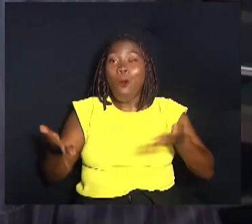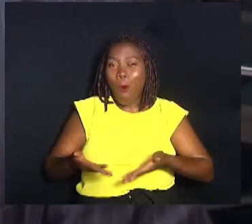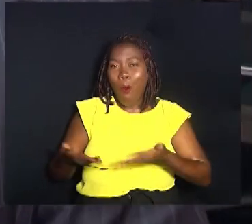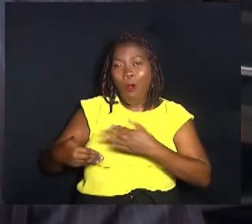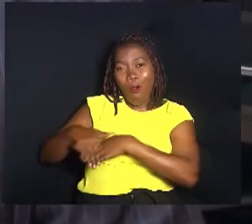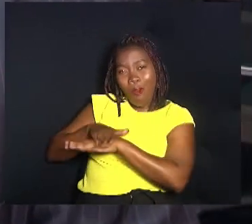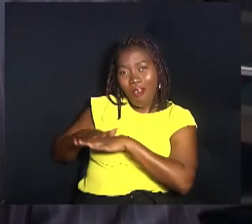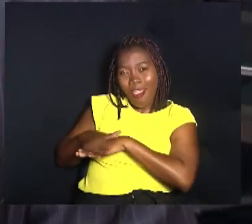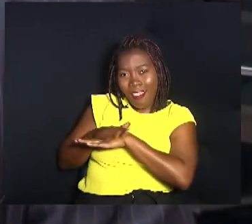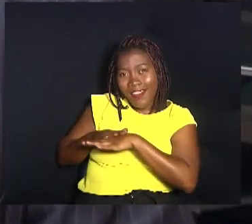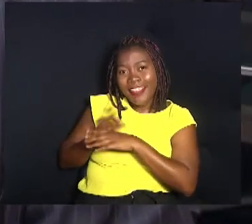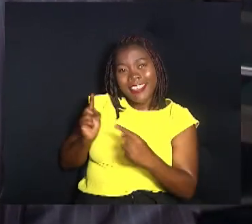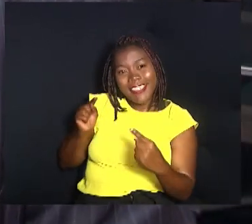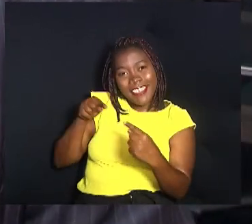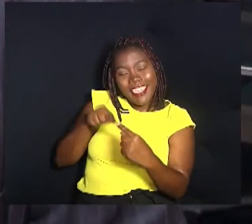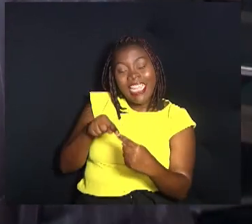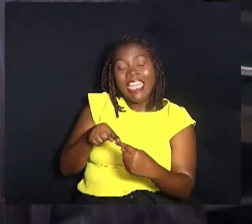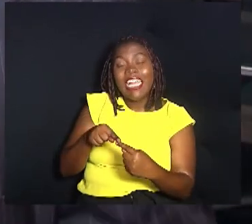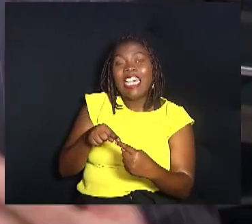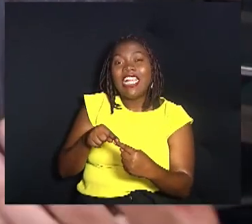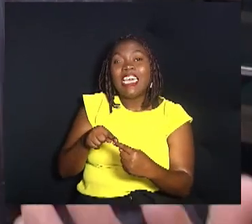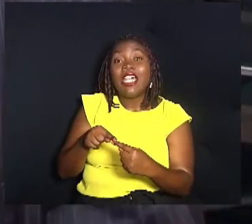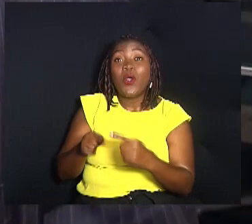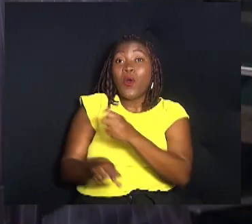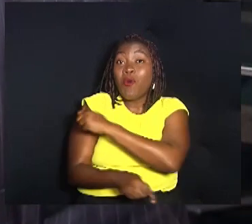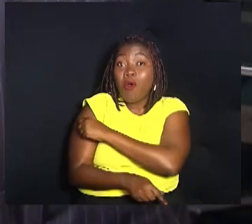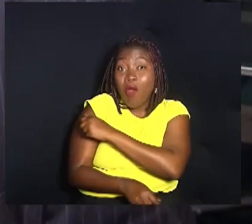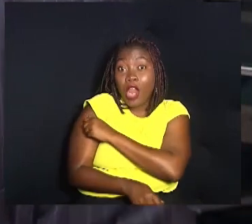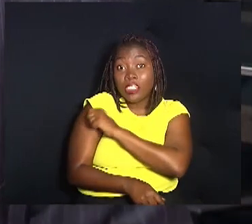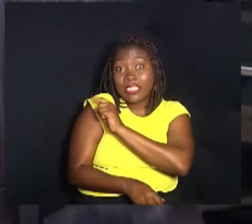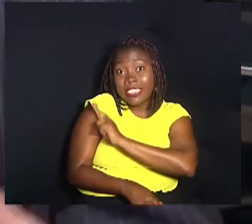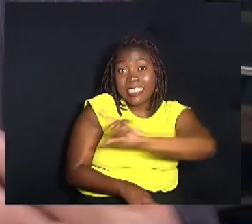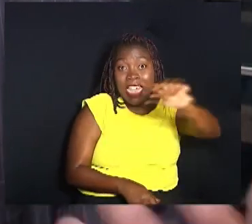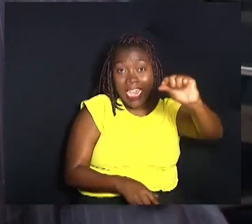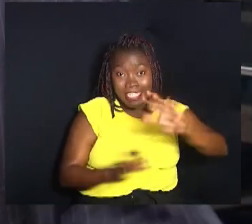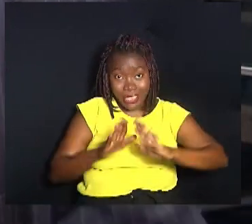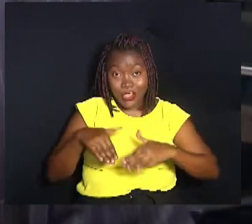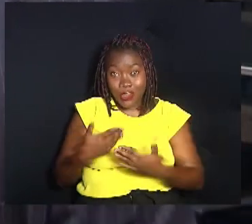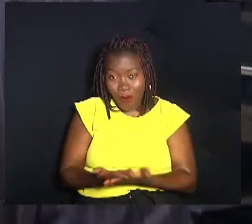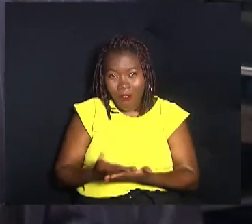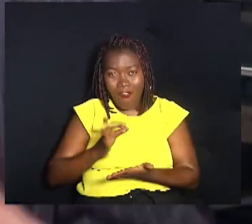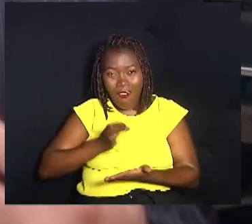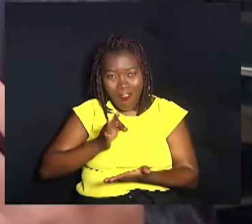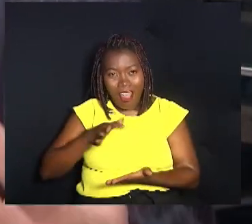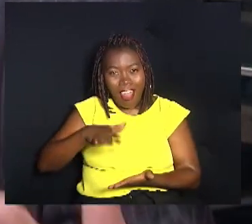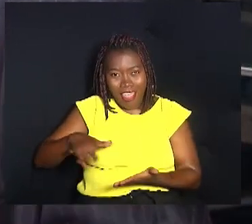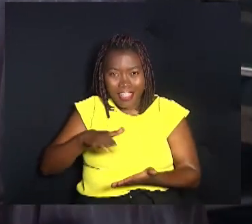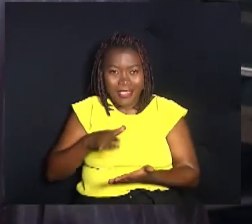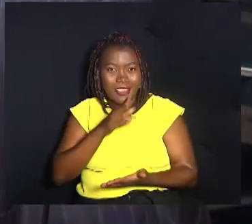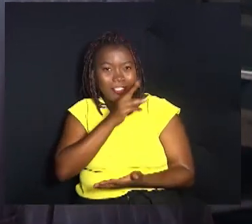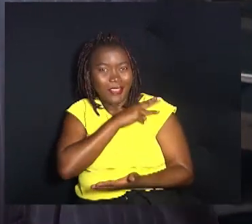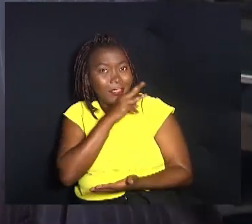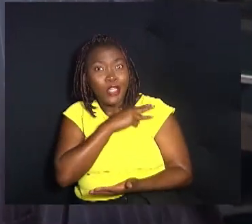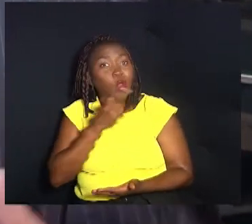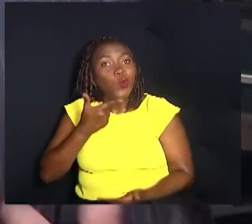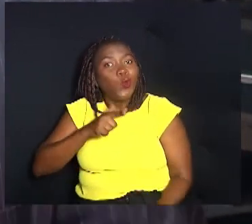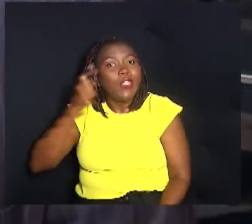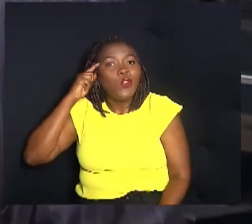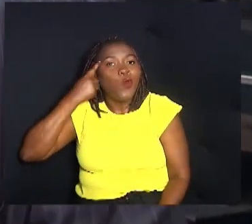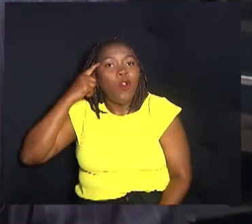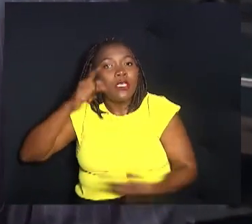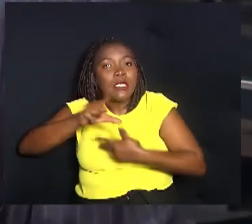conversamos em relação que o aluno ele sai da escola, ali no terceiro colegial, ele não tem uma noção no legislativo,